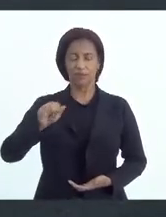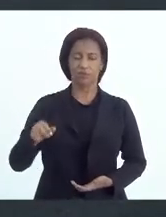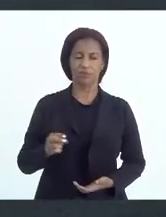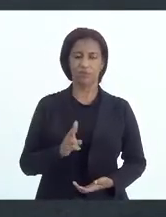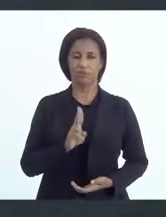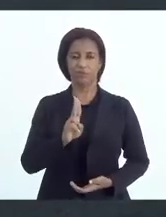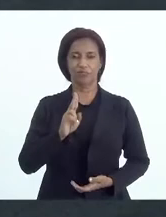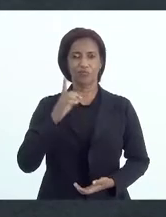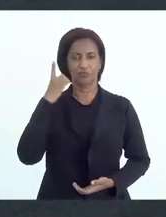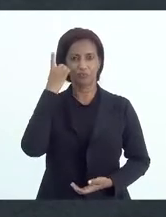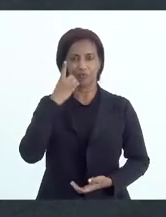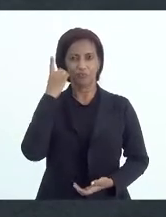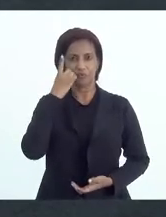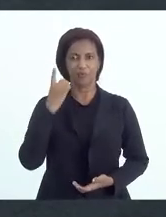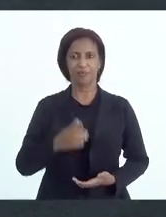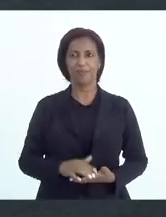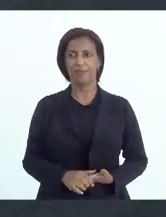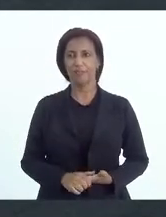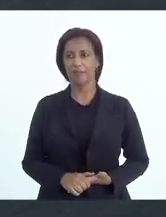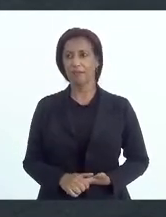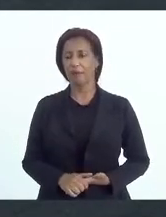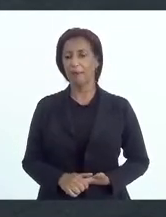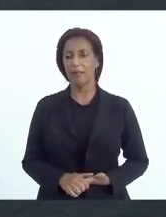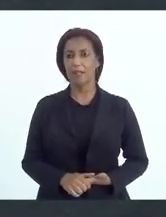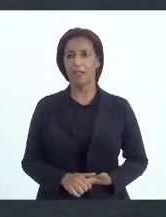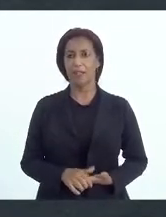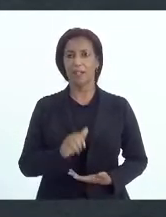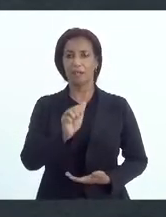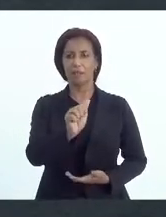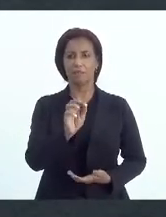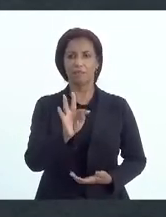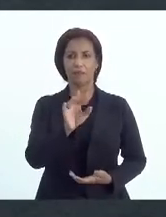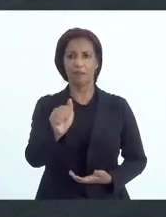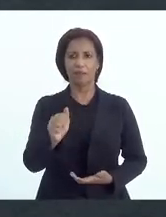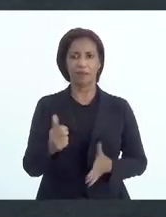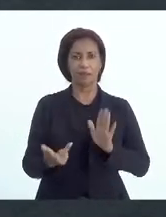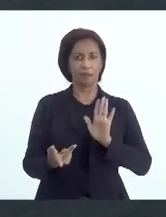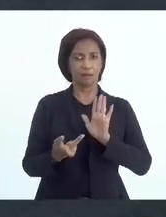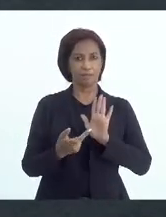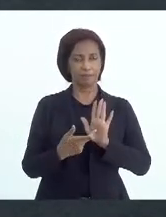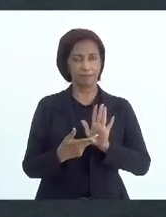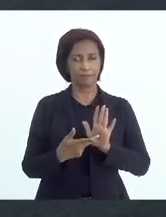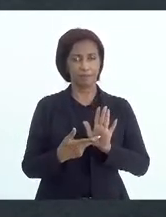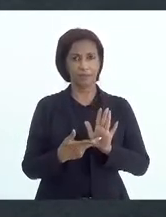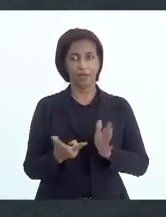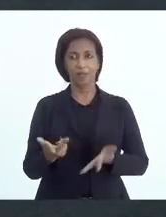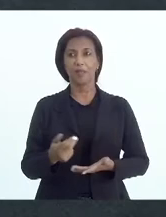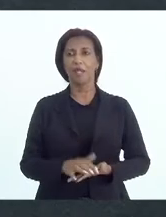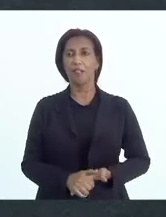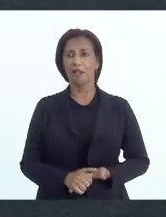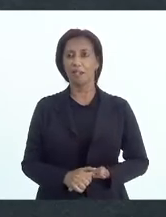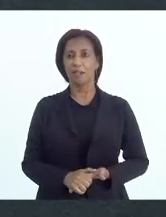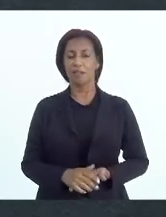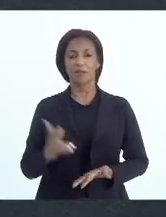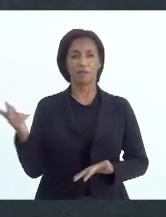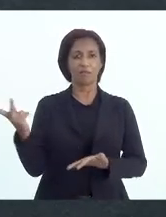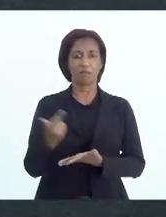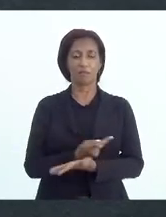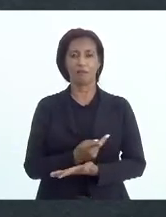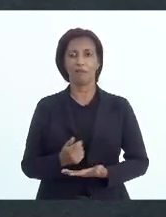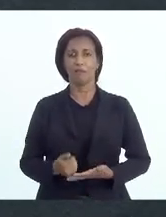deputada Tia Ju, a ata reflete com exatidão o ocorrido